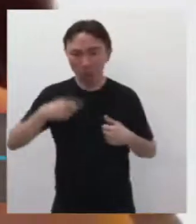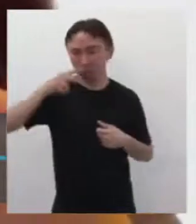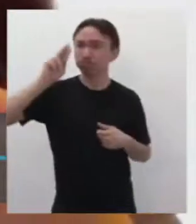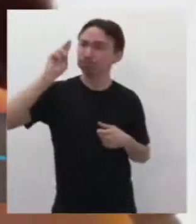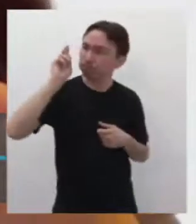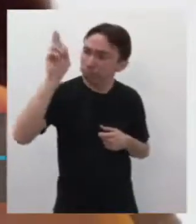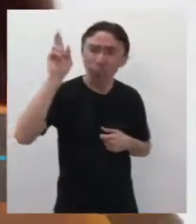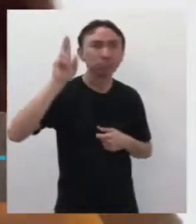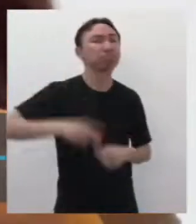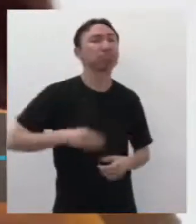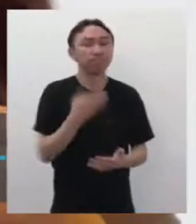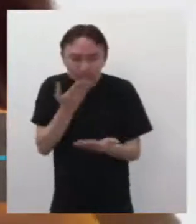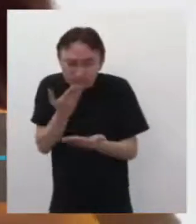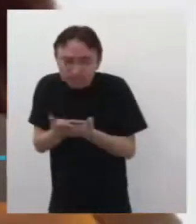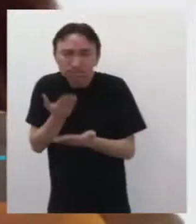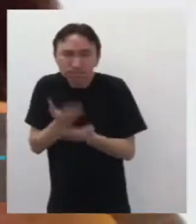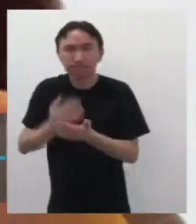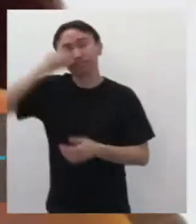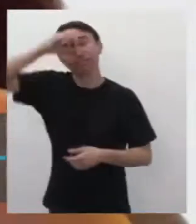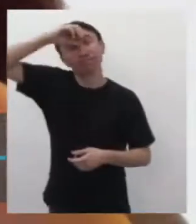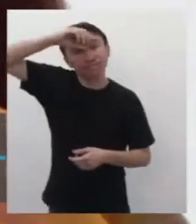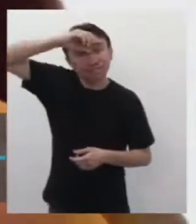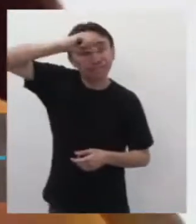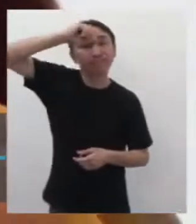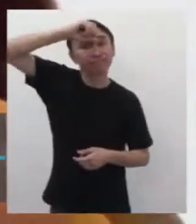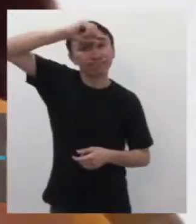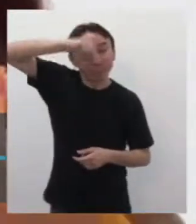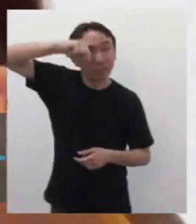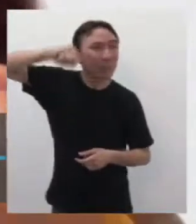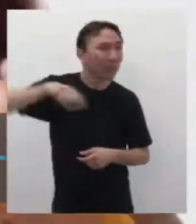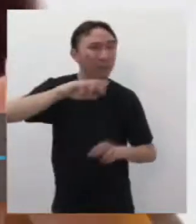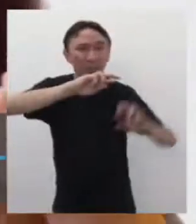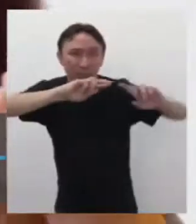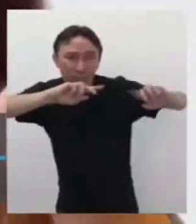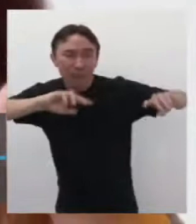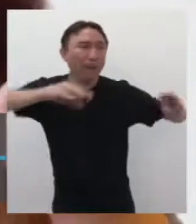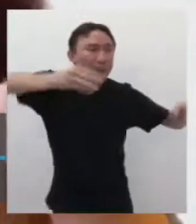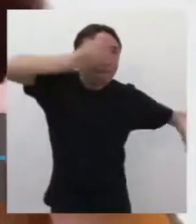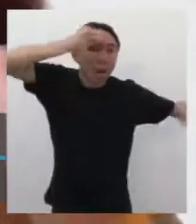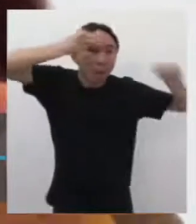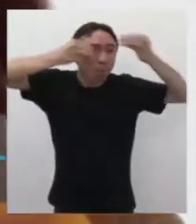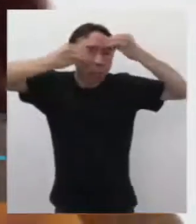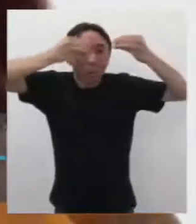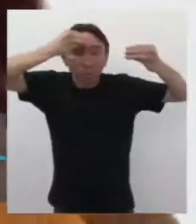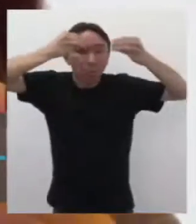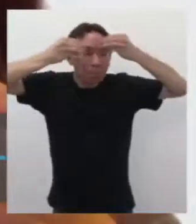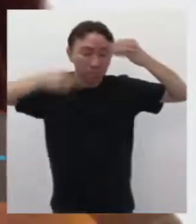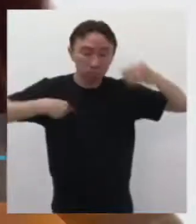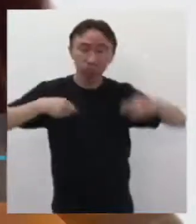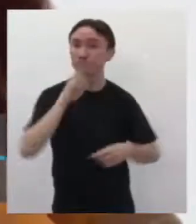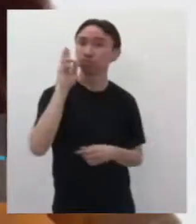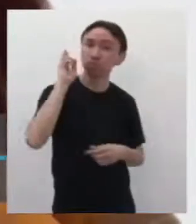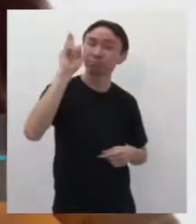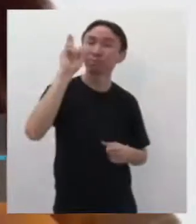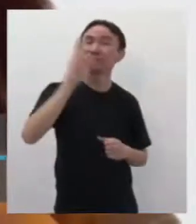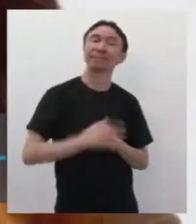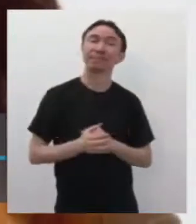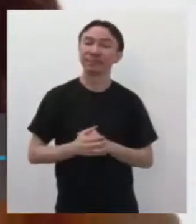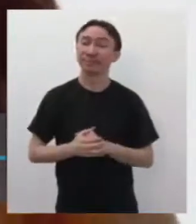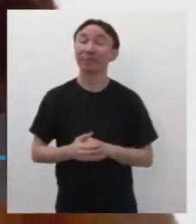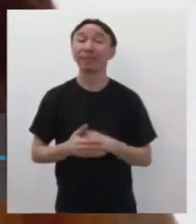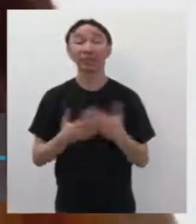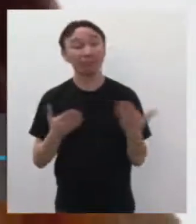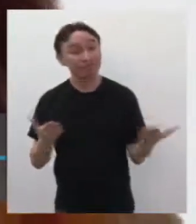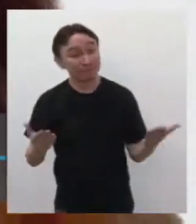do conteúdo, da aquisição do objeto de conhecimento. Né? Então, isso é uma coisa, e